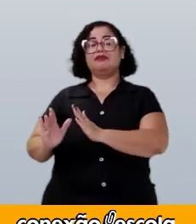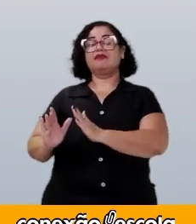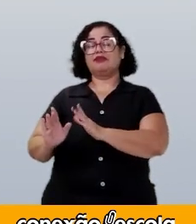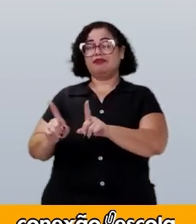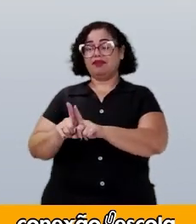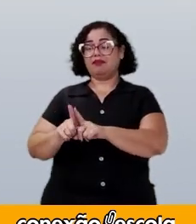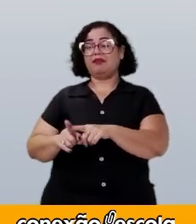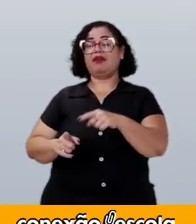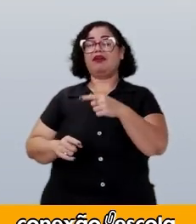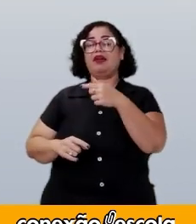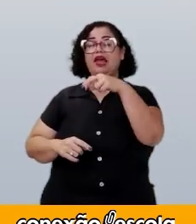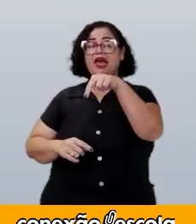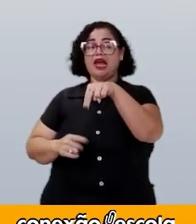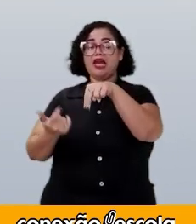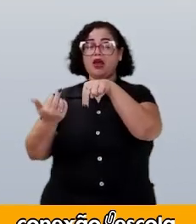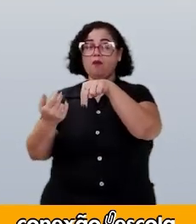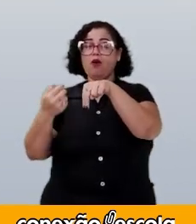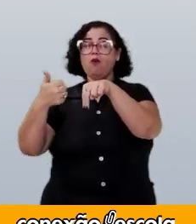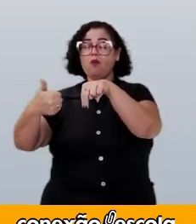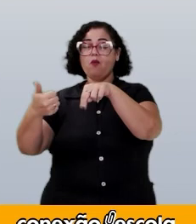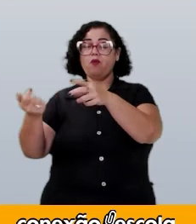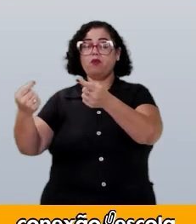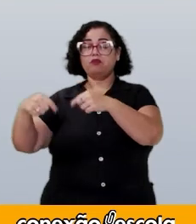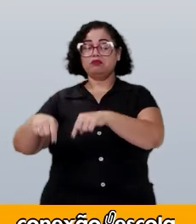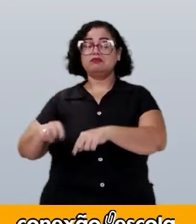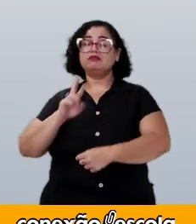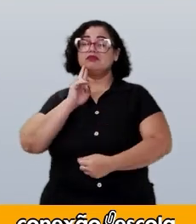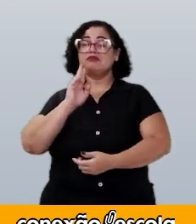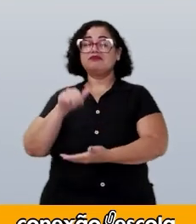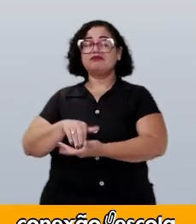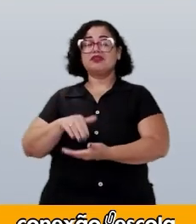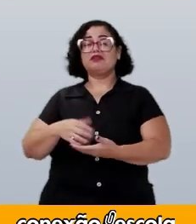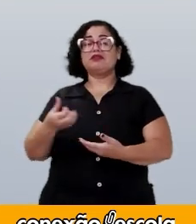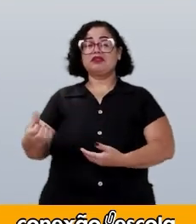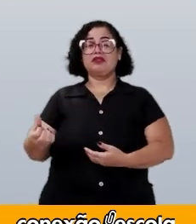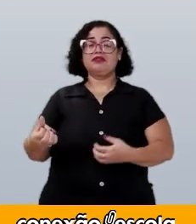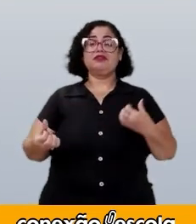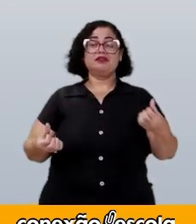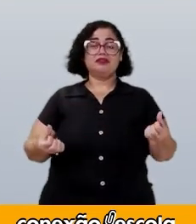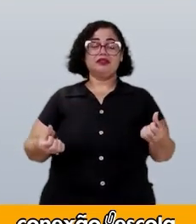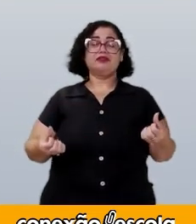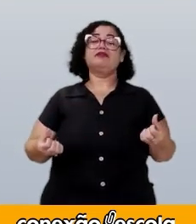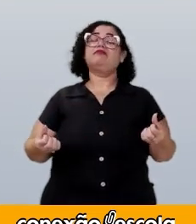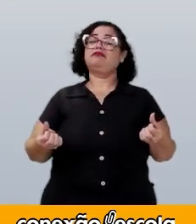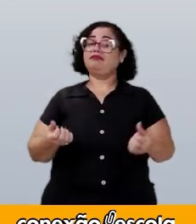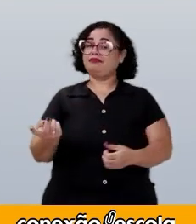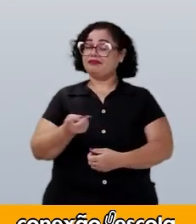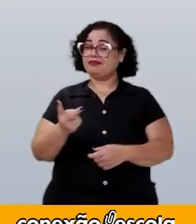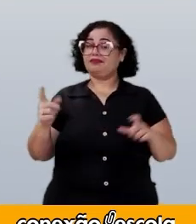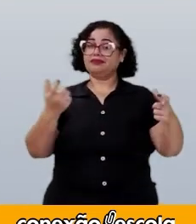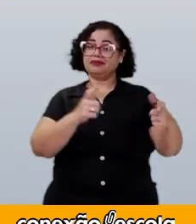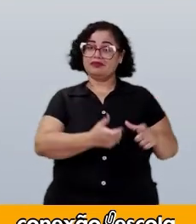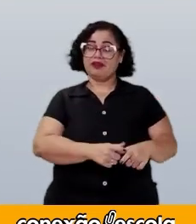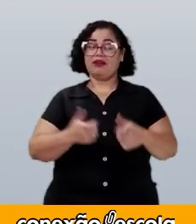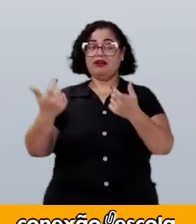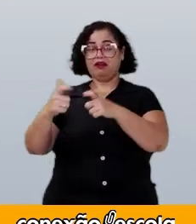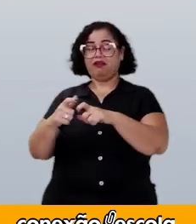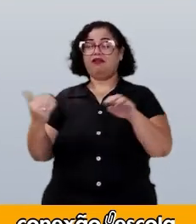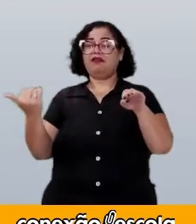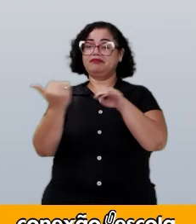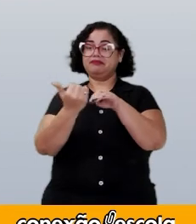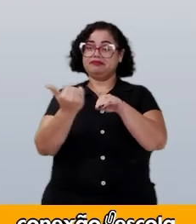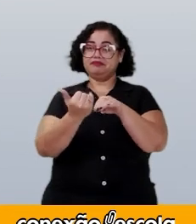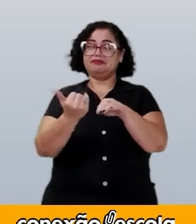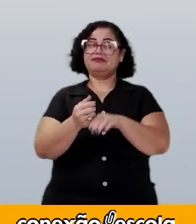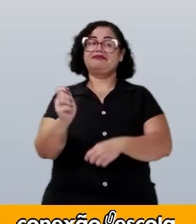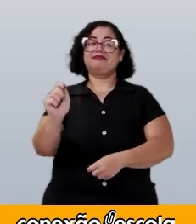outra expressão, com n igual a 1, o resultado também é 6. Então, essas expressões algébricas são